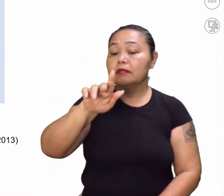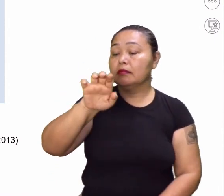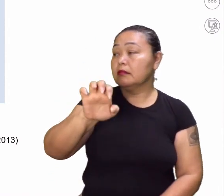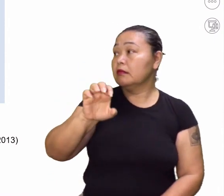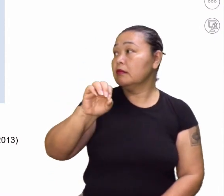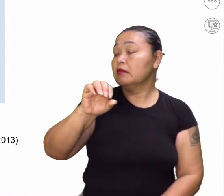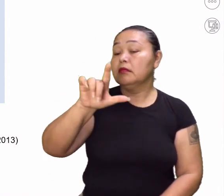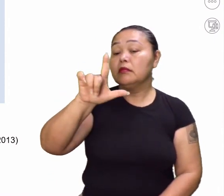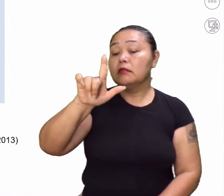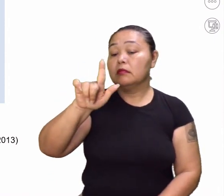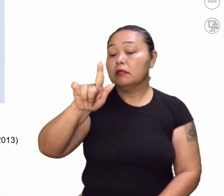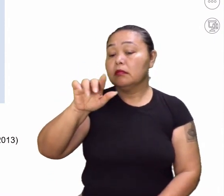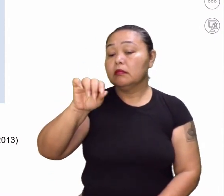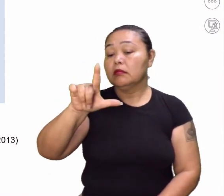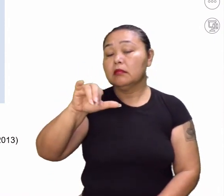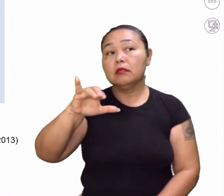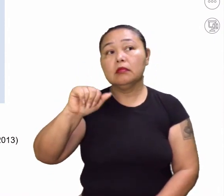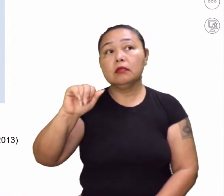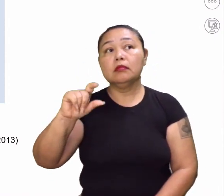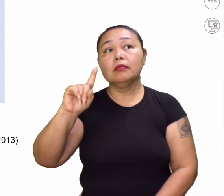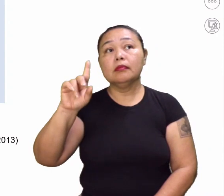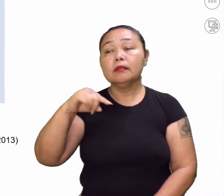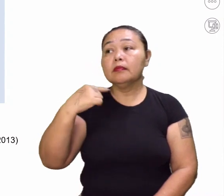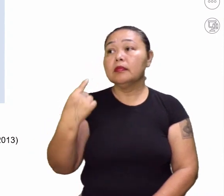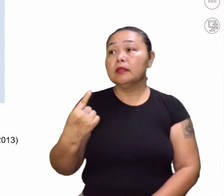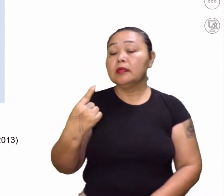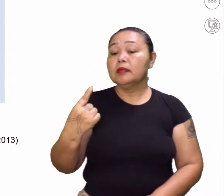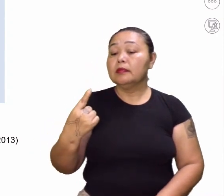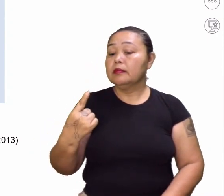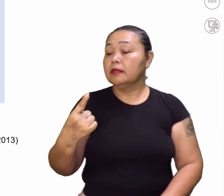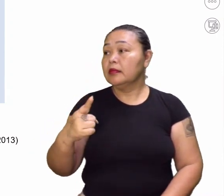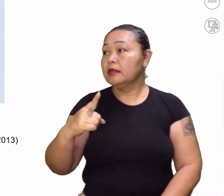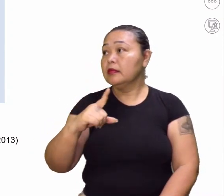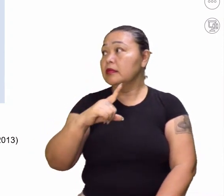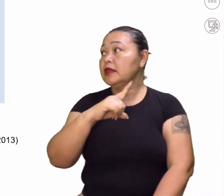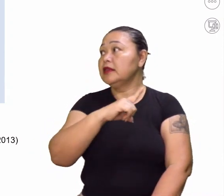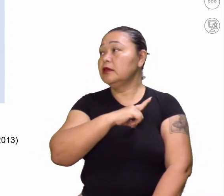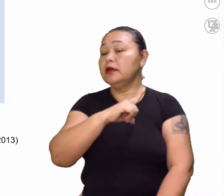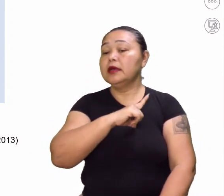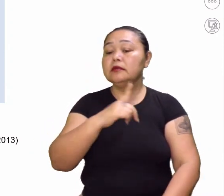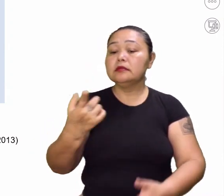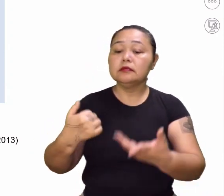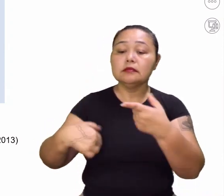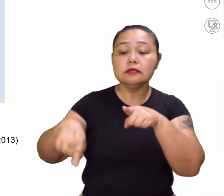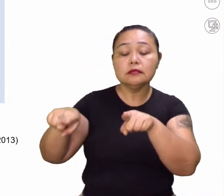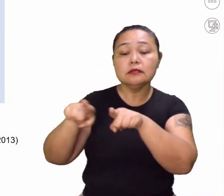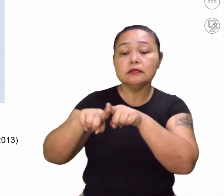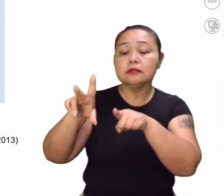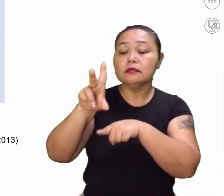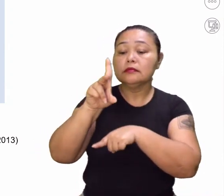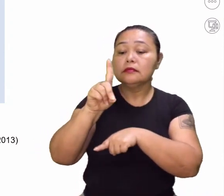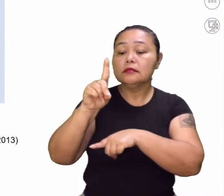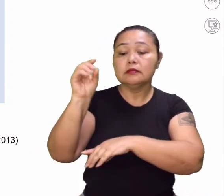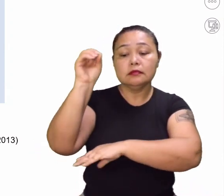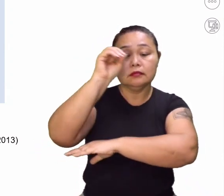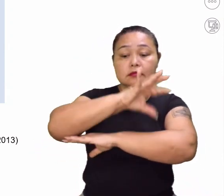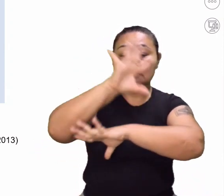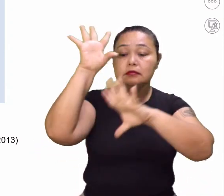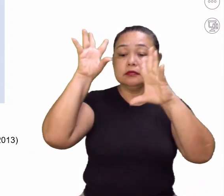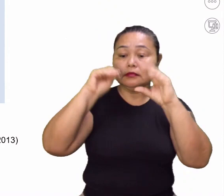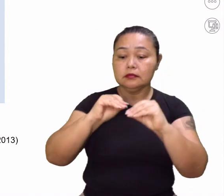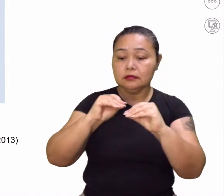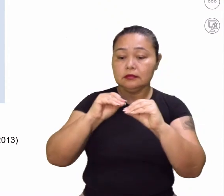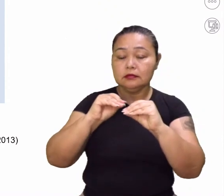universidade. Então, o movimento de rotação, eles são responsáveis aí pelos dias e